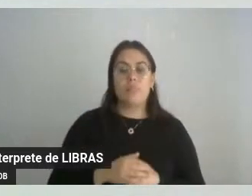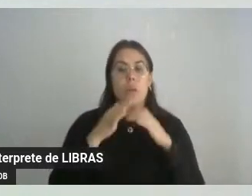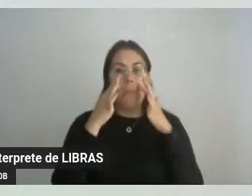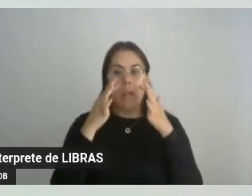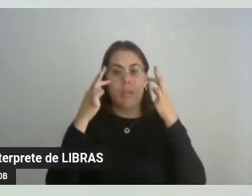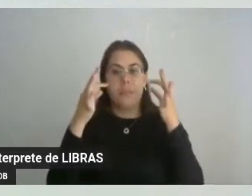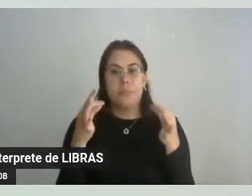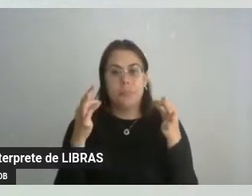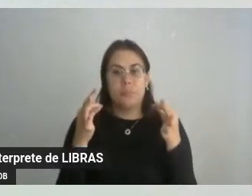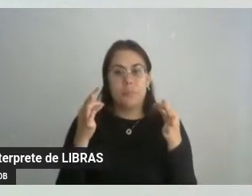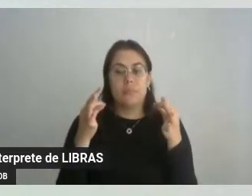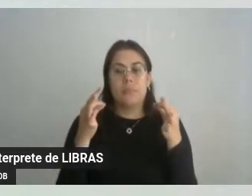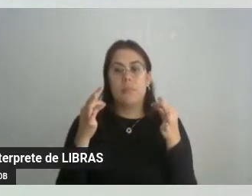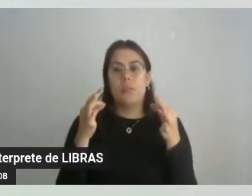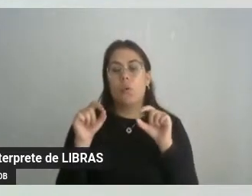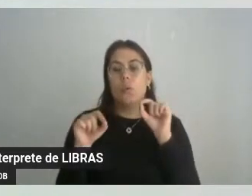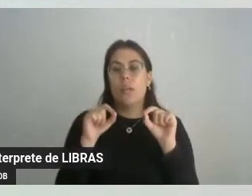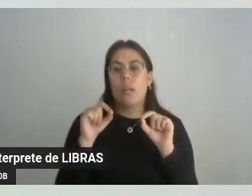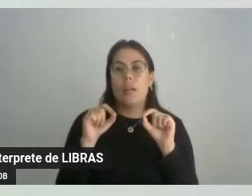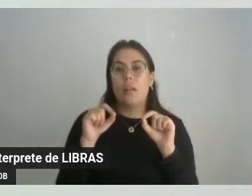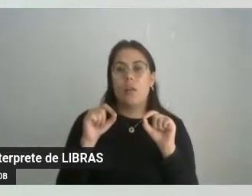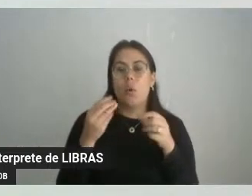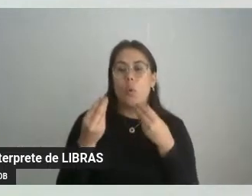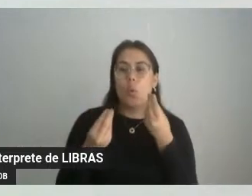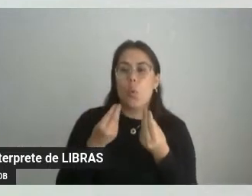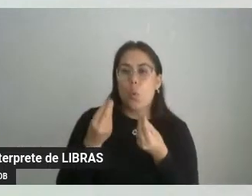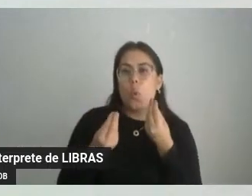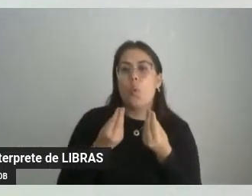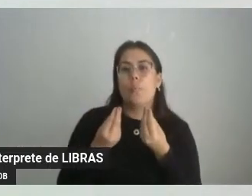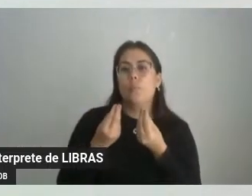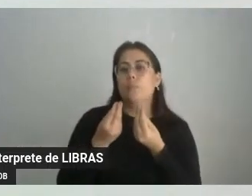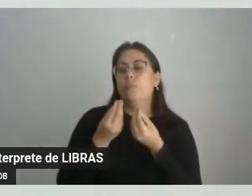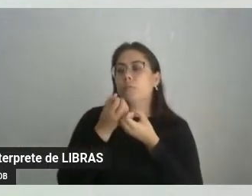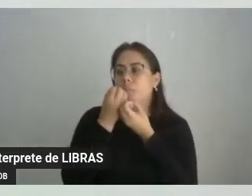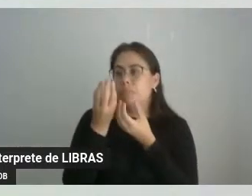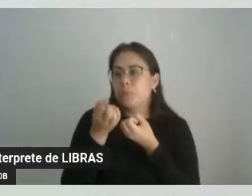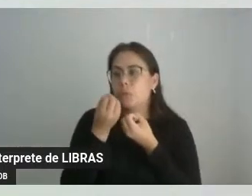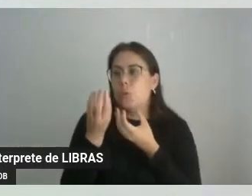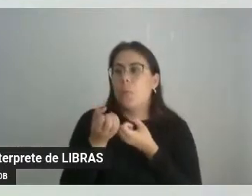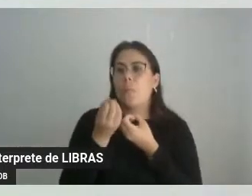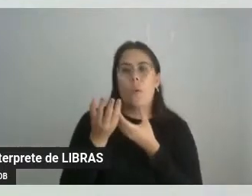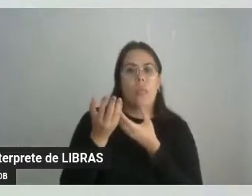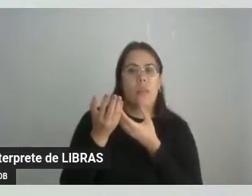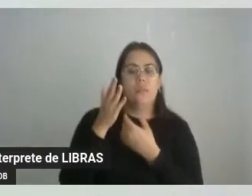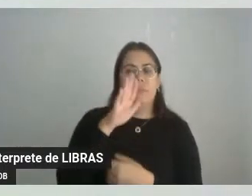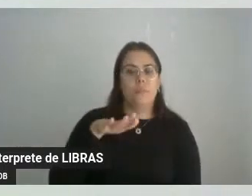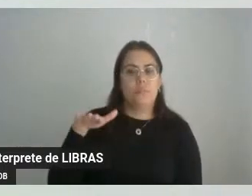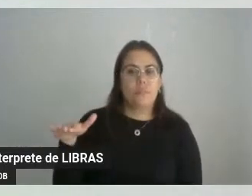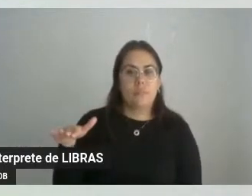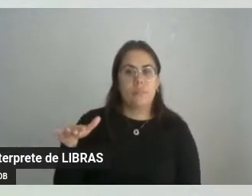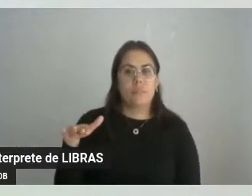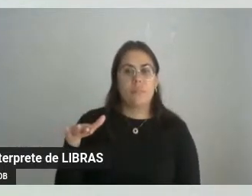à linguagem, ao como nós nos colocamos com as crianças, para quê? Não